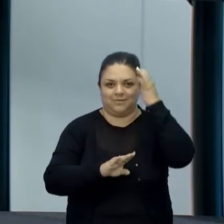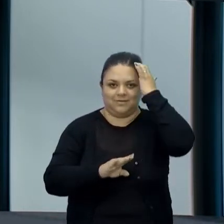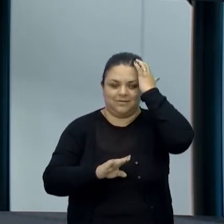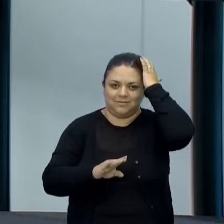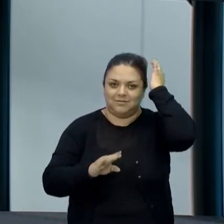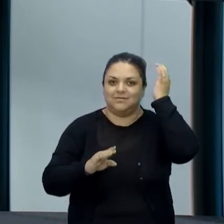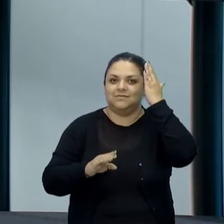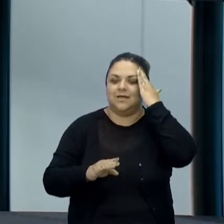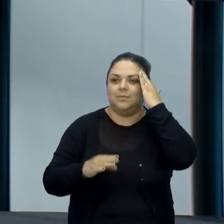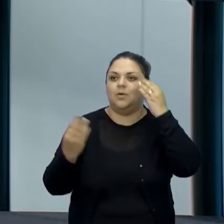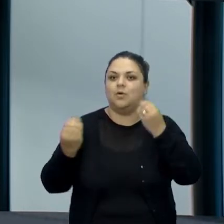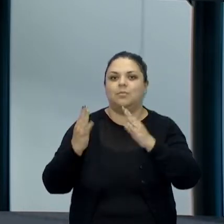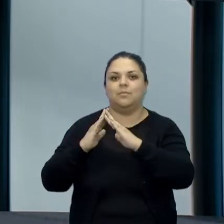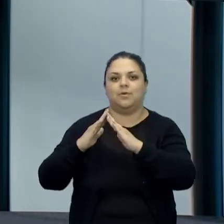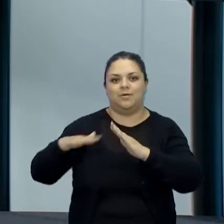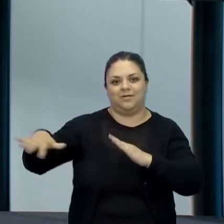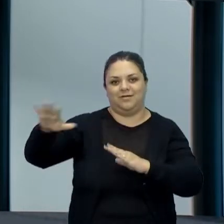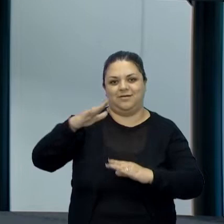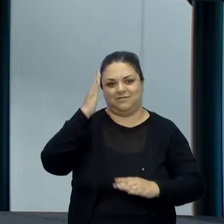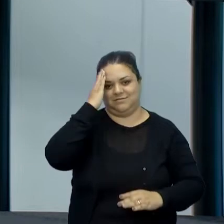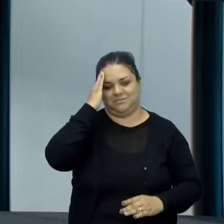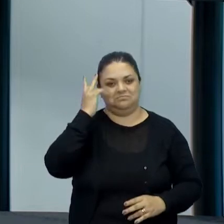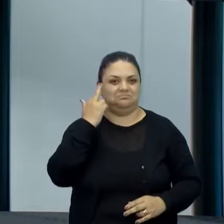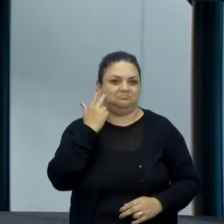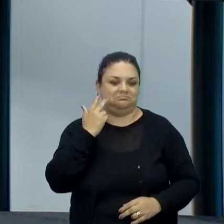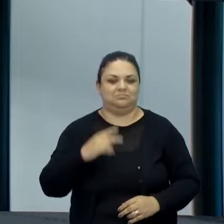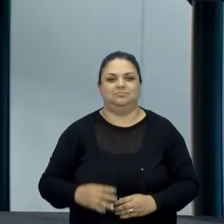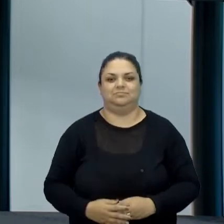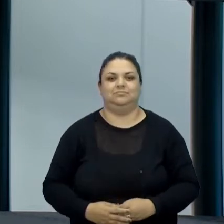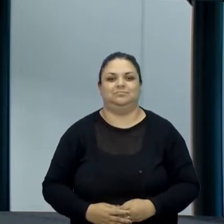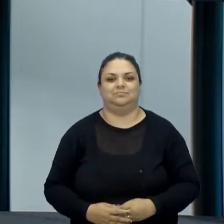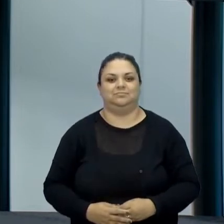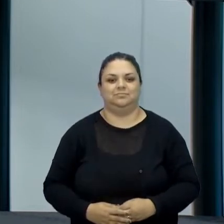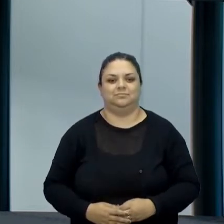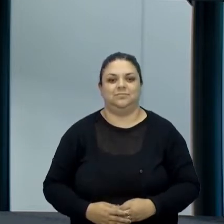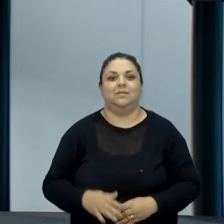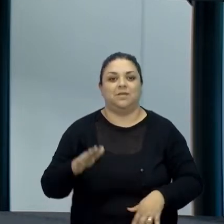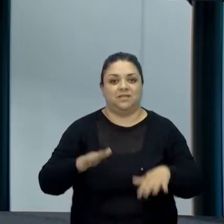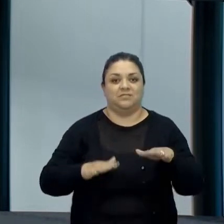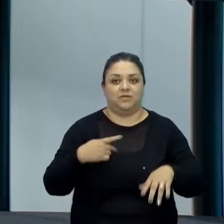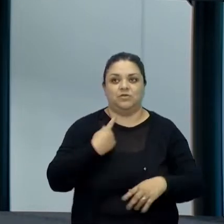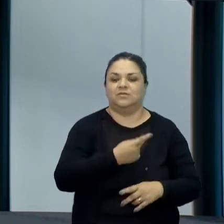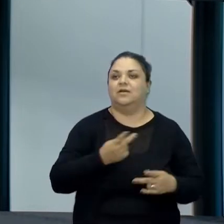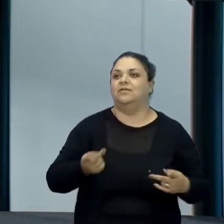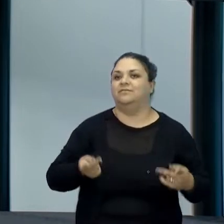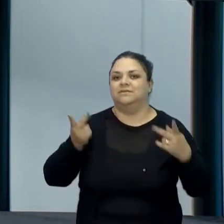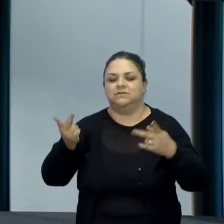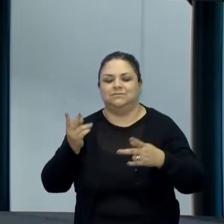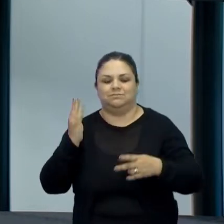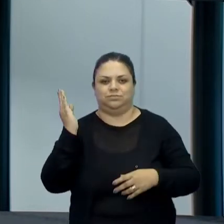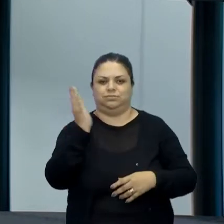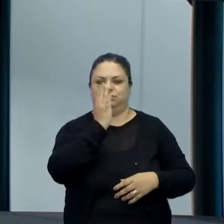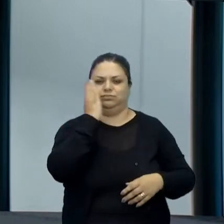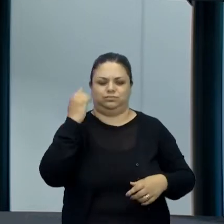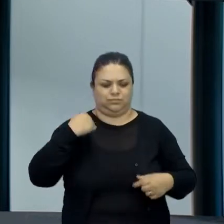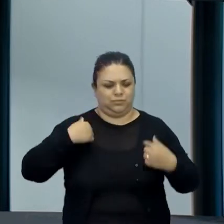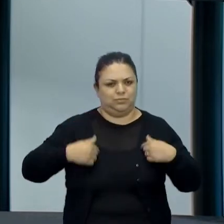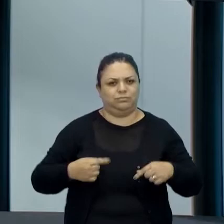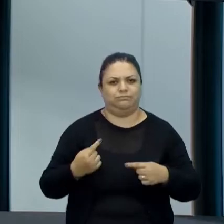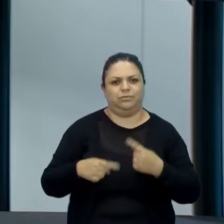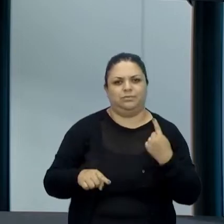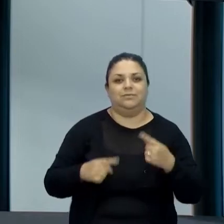nessas regiões e a qual elas estão submetidas, e quando a gente vai, a gente passa mal, né, porque vive em outra situação.